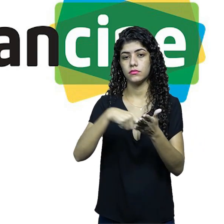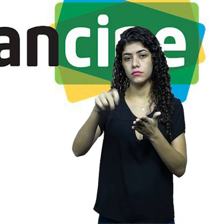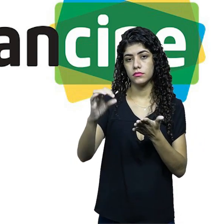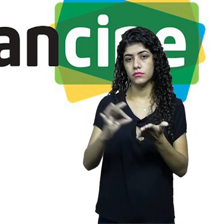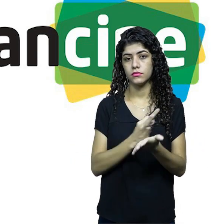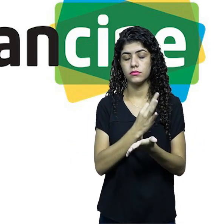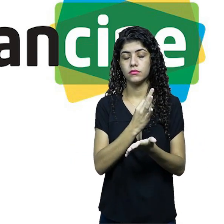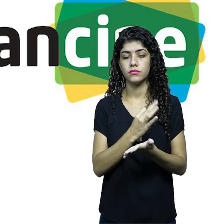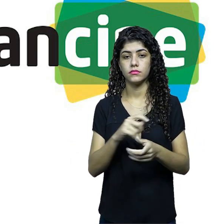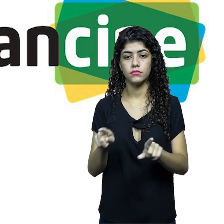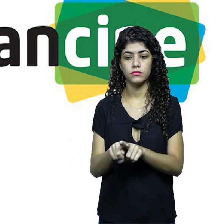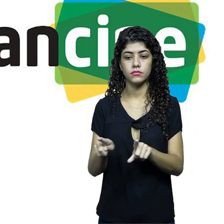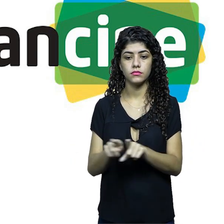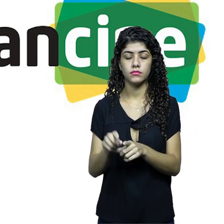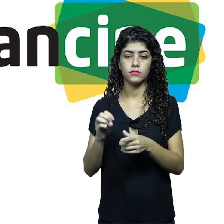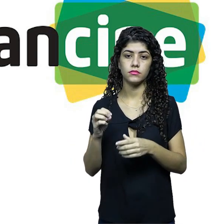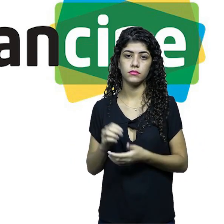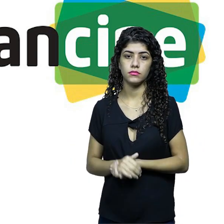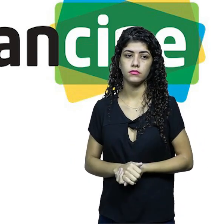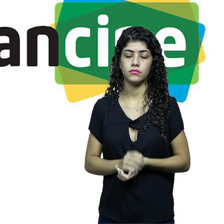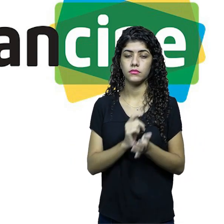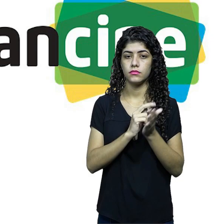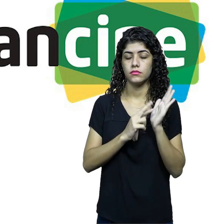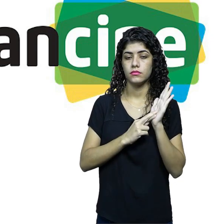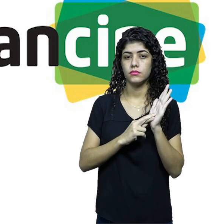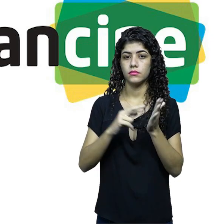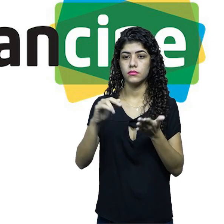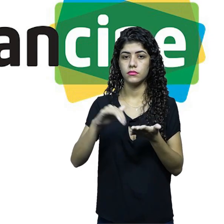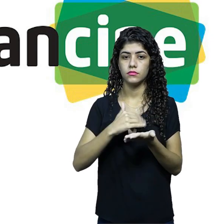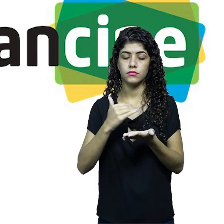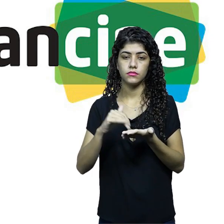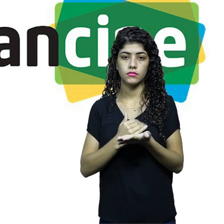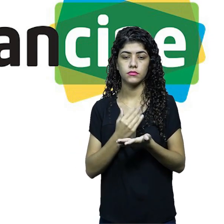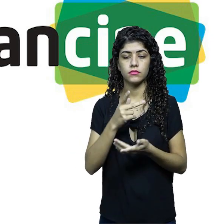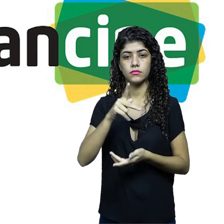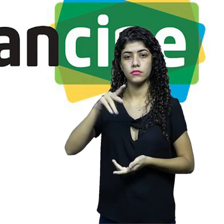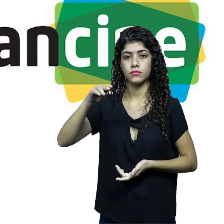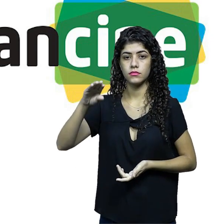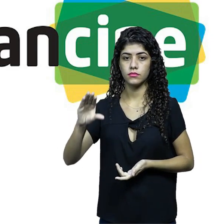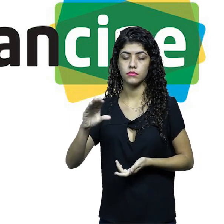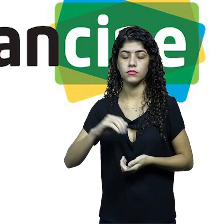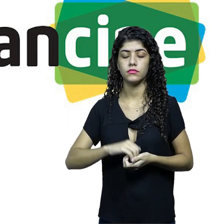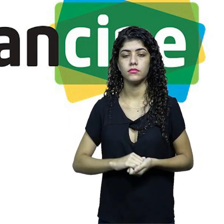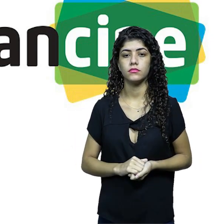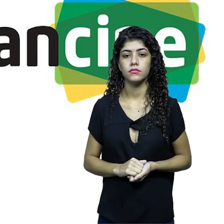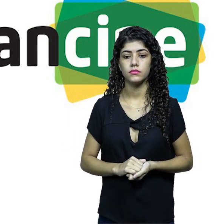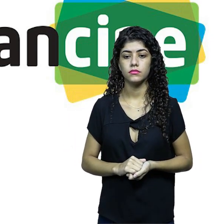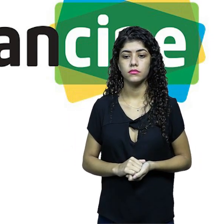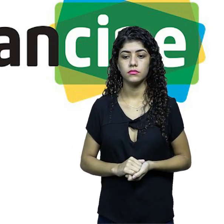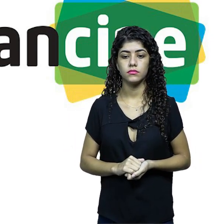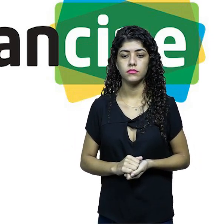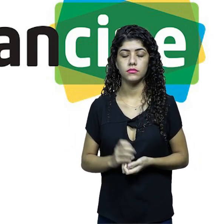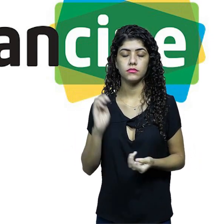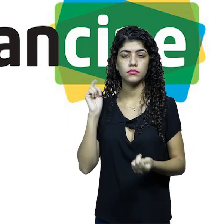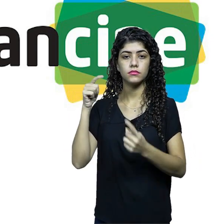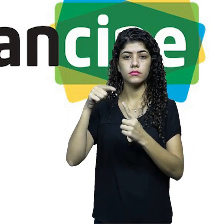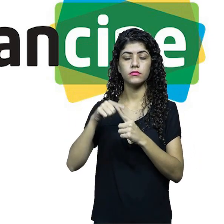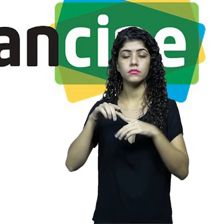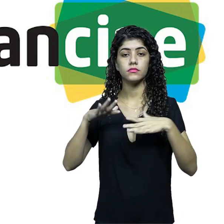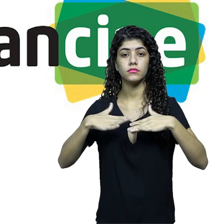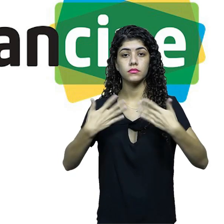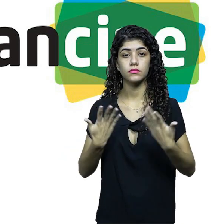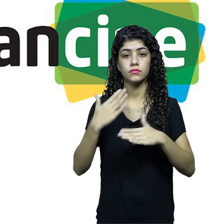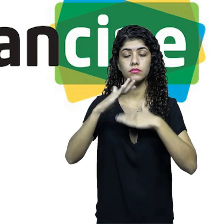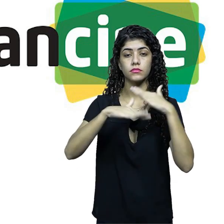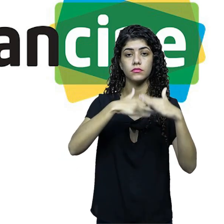fomento e registro, além das secretarias de políticas regulatórias, de gestão interna e de políticas de financiamento. A missão